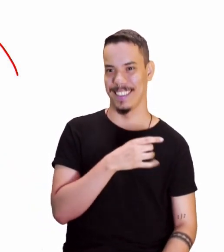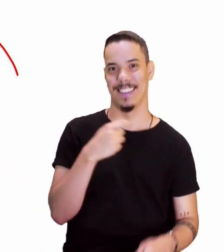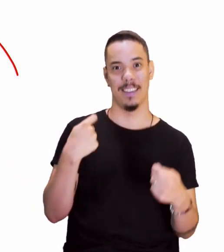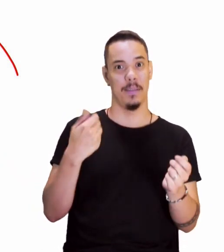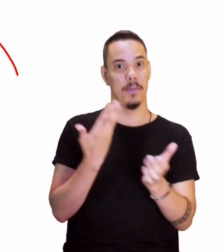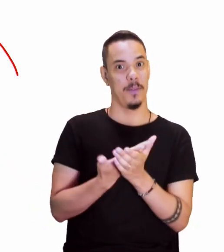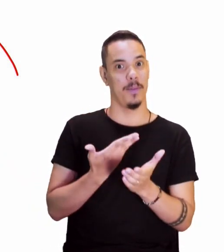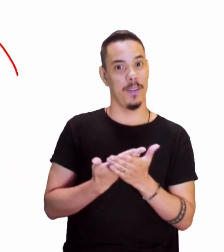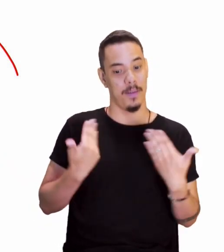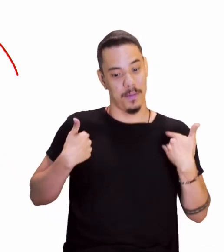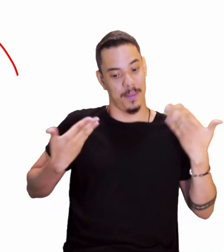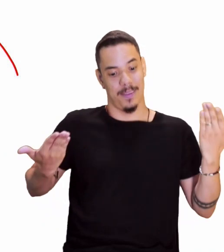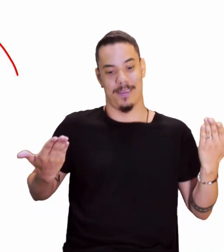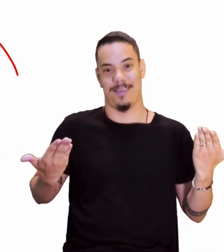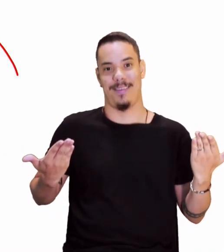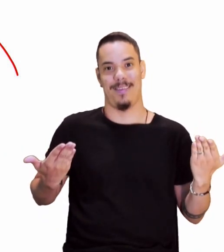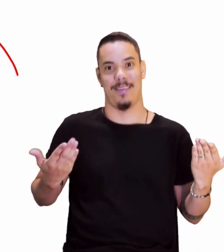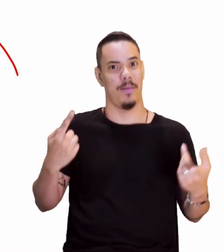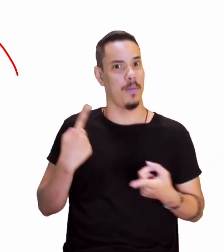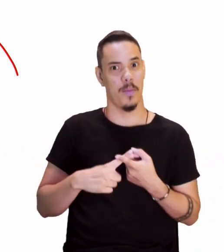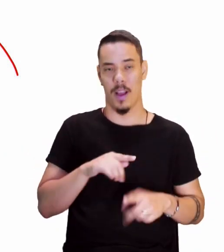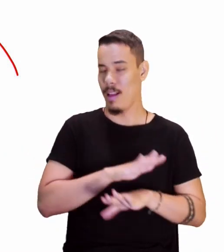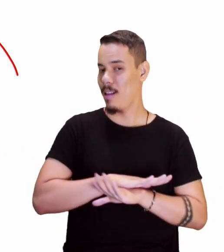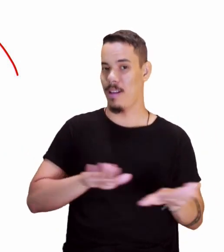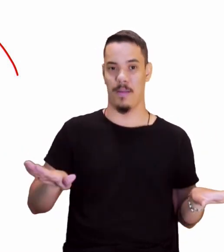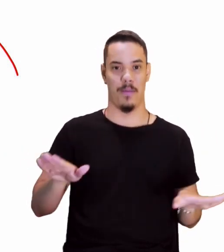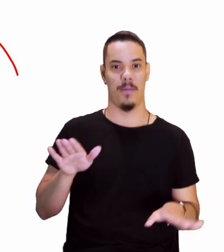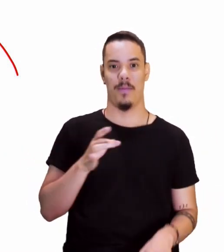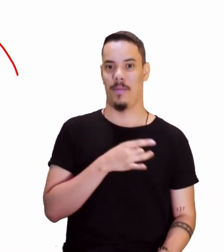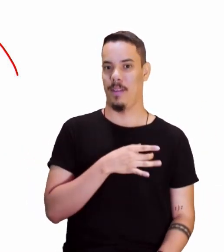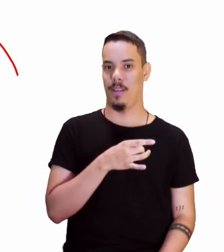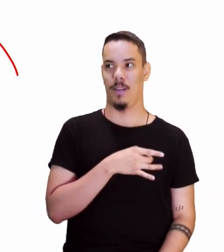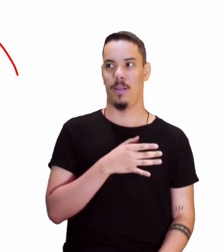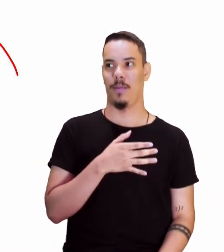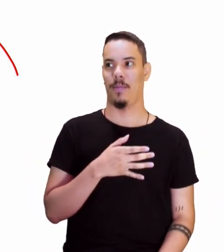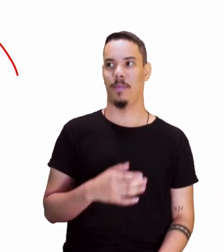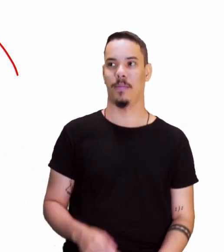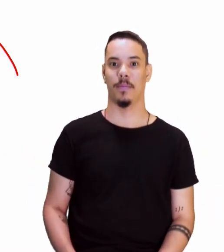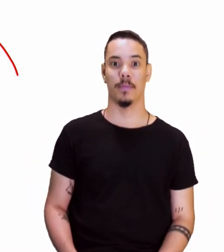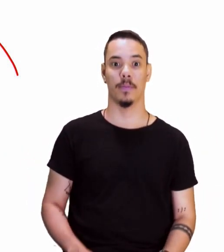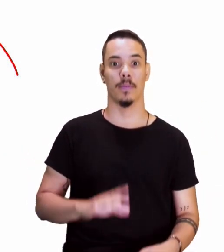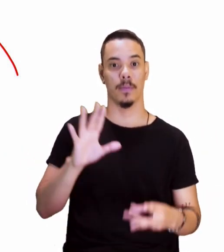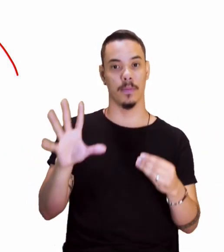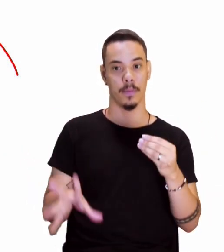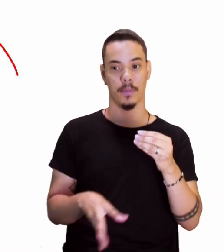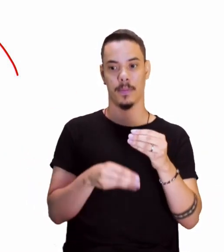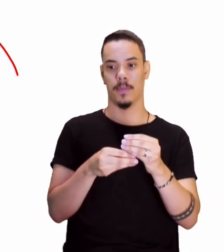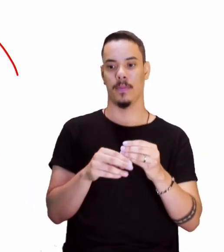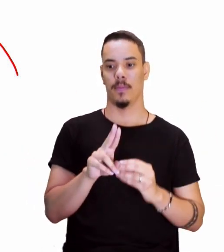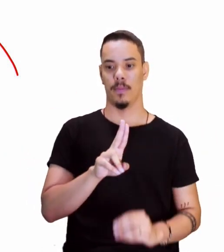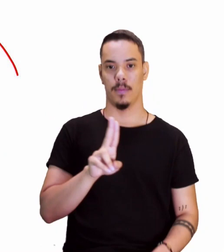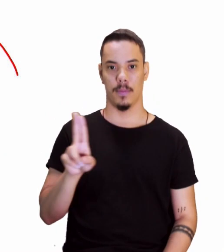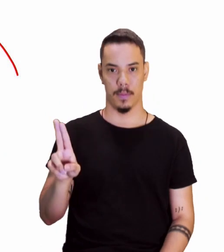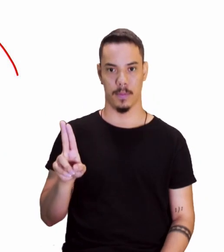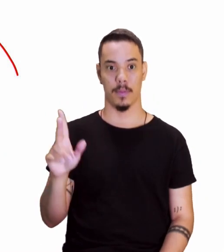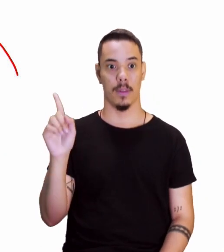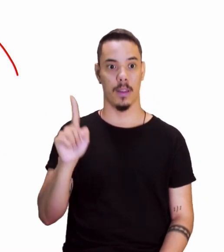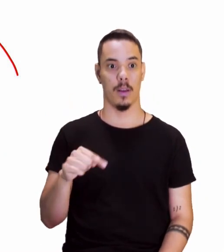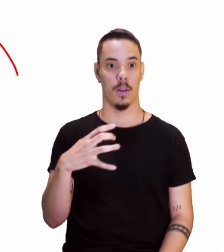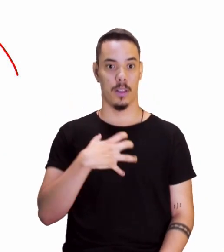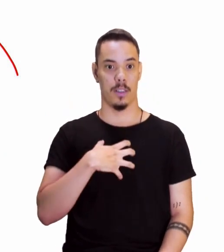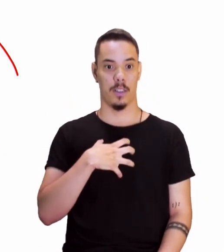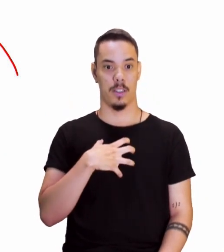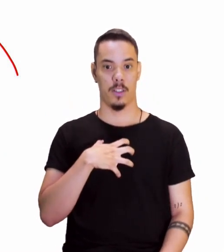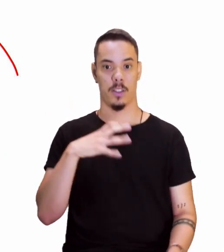a amadinha. Vai acabar com esse medo, tá bom? Complementos nominais vai completar o sentido